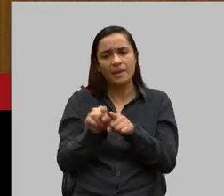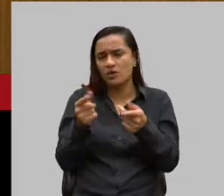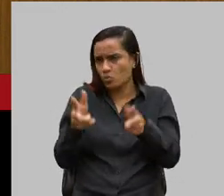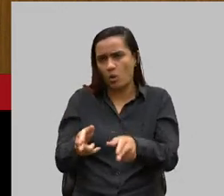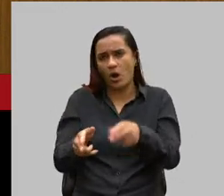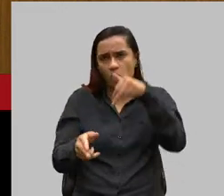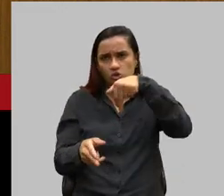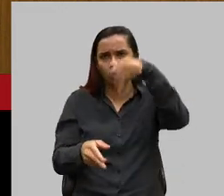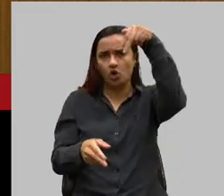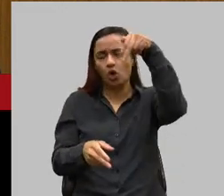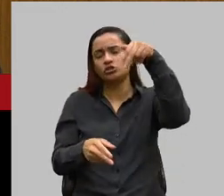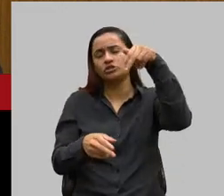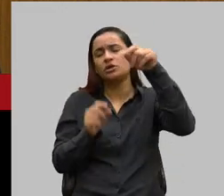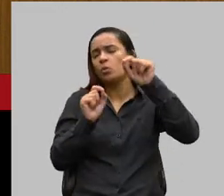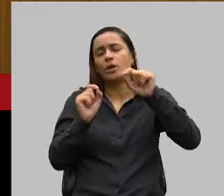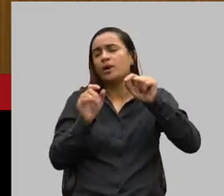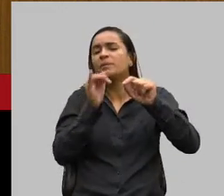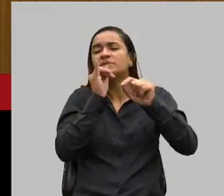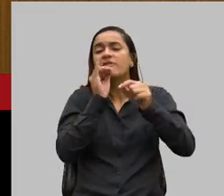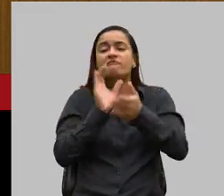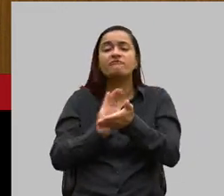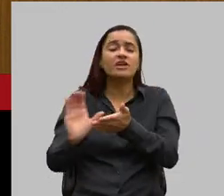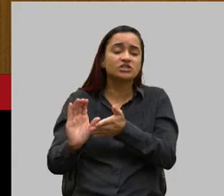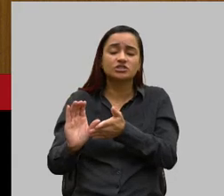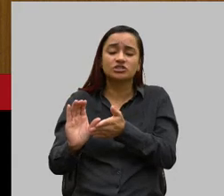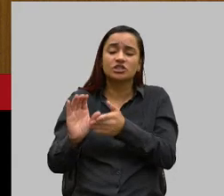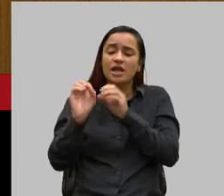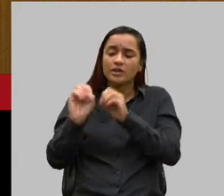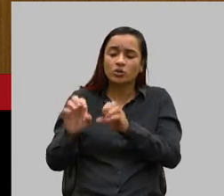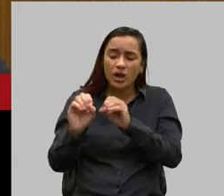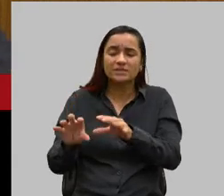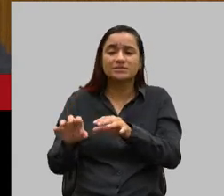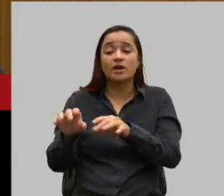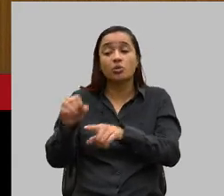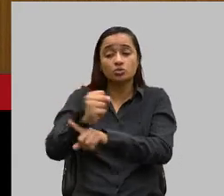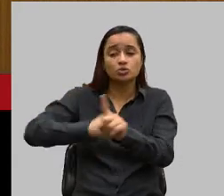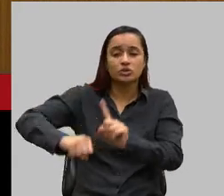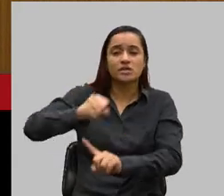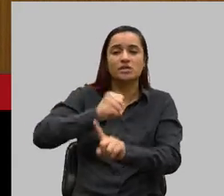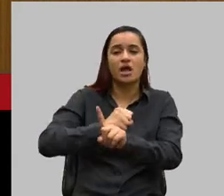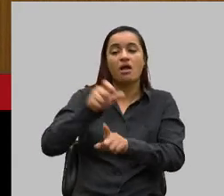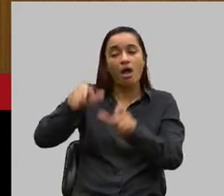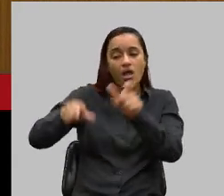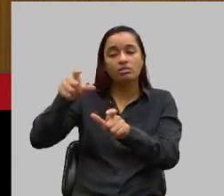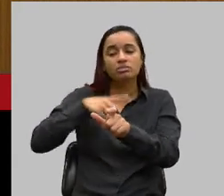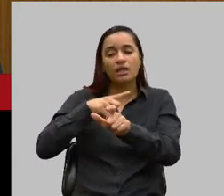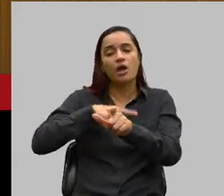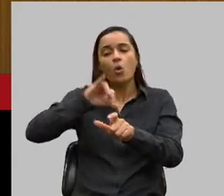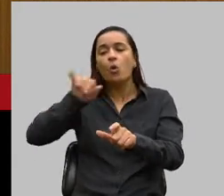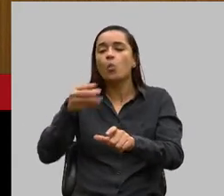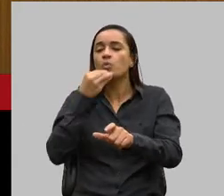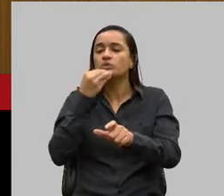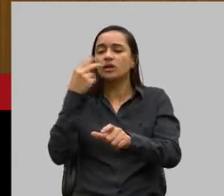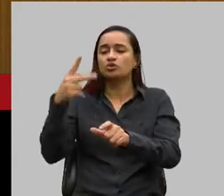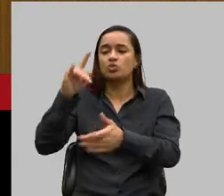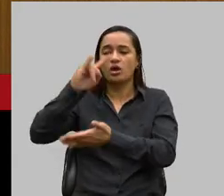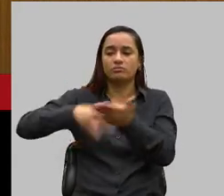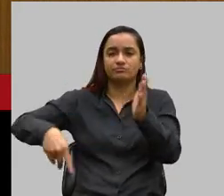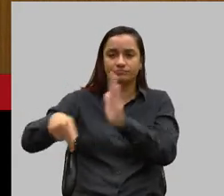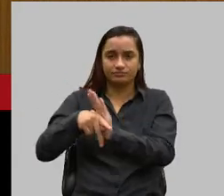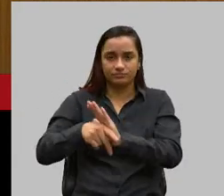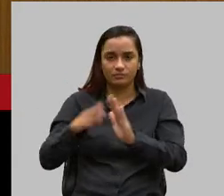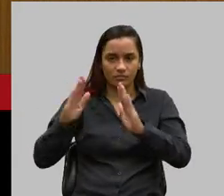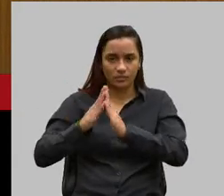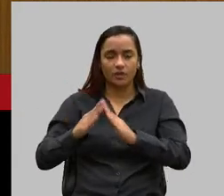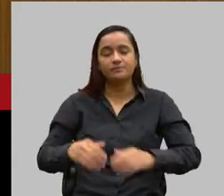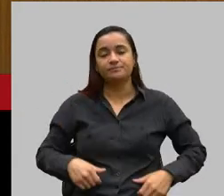em habitação investir em habitação social para que as pessoas ente tenha a oportunidade da sua moradia e lá em Uberlândia agora e eu quero até destacar que é um trabalho